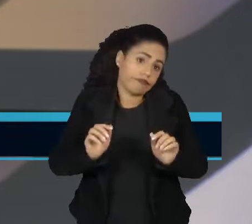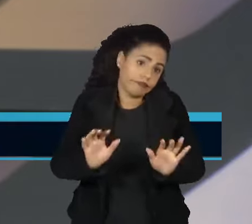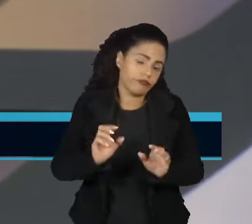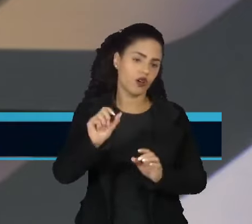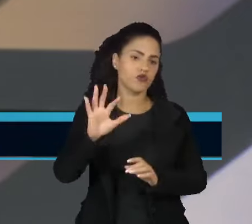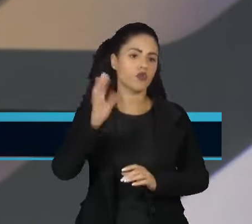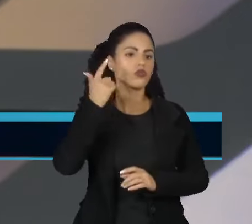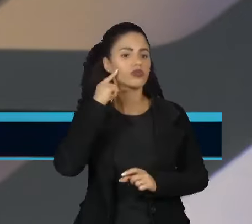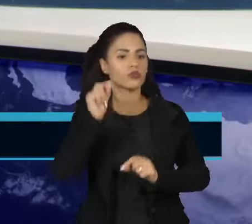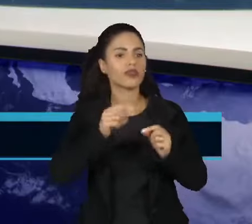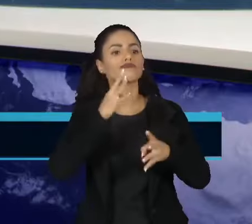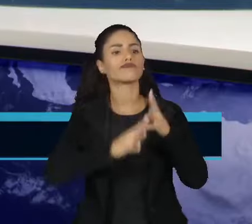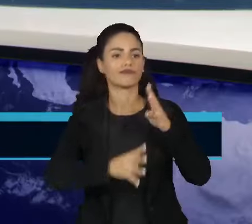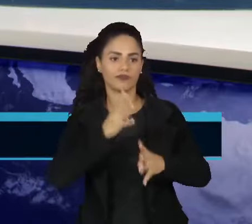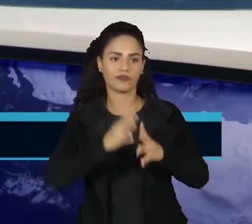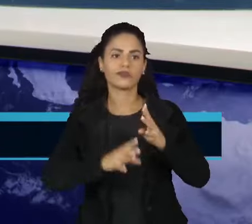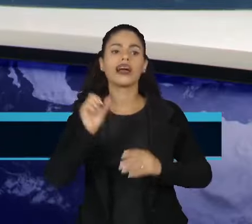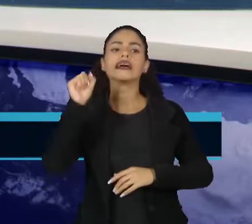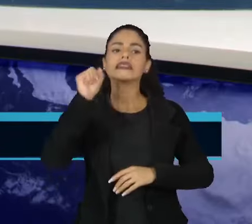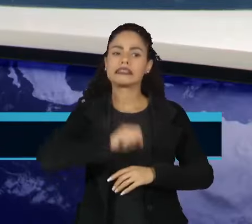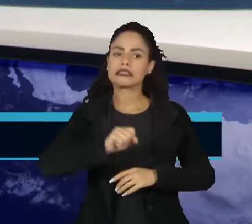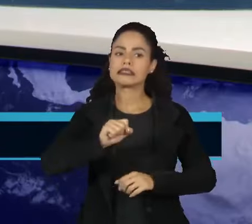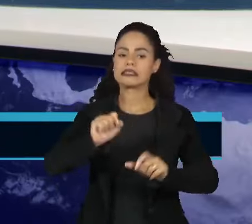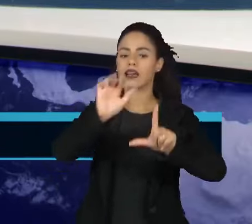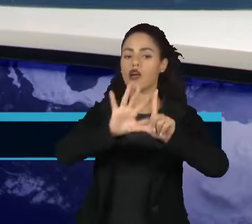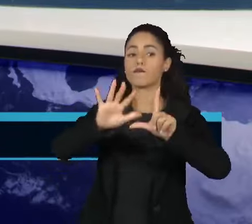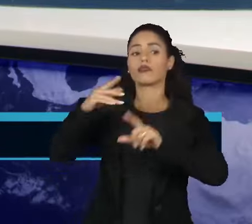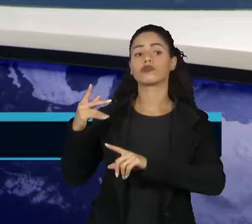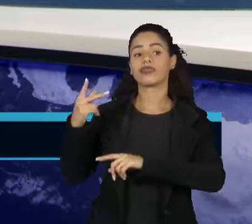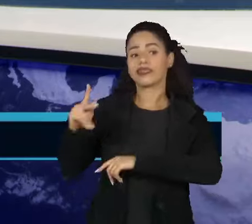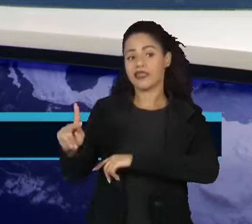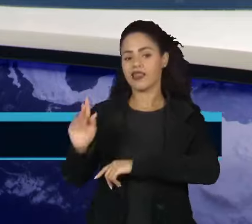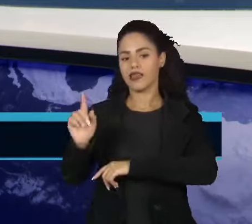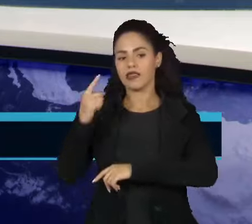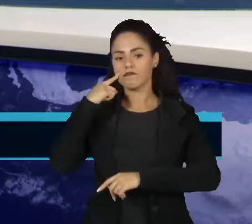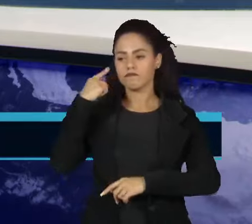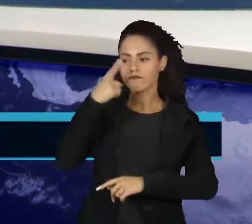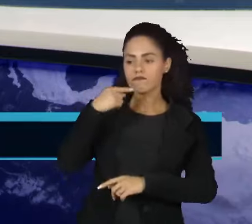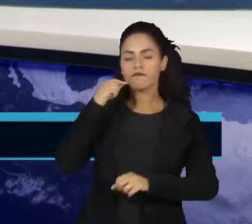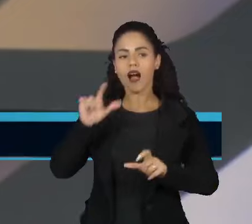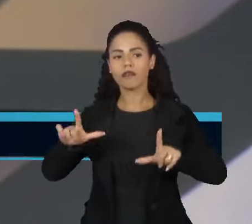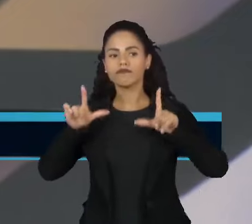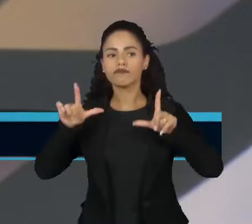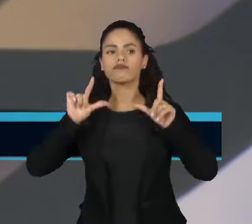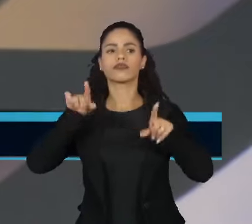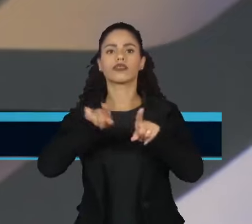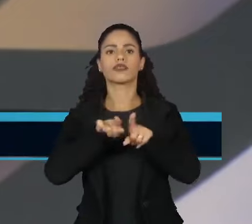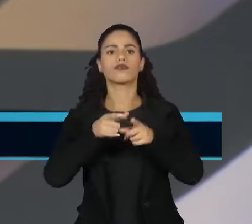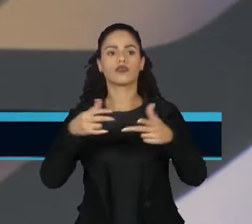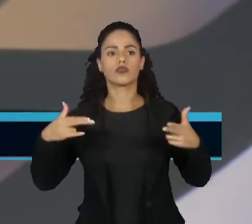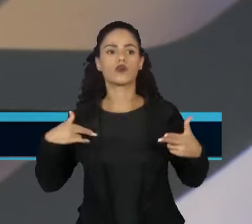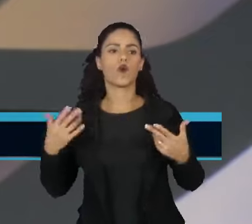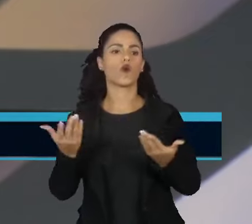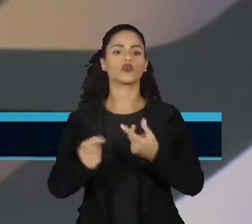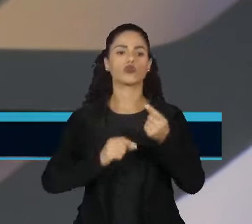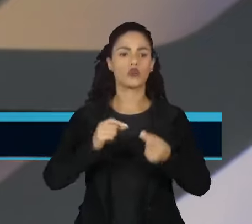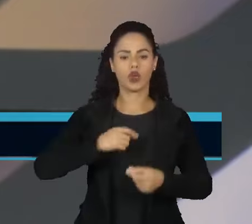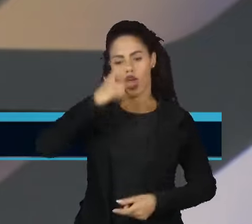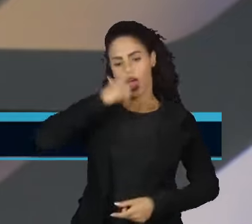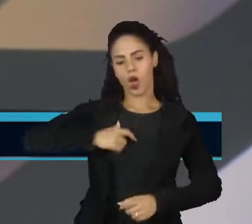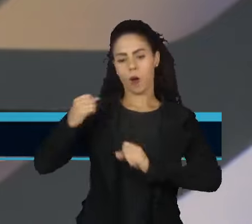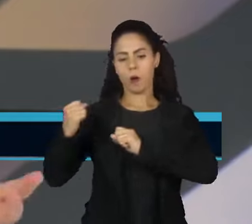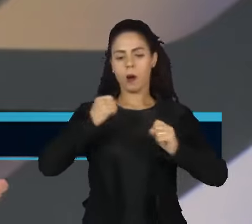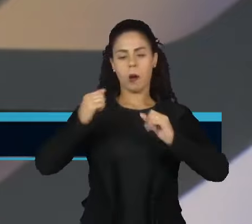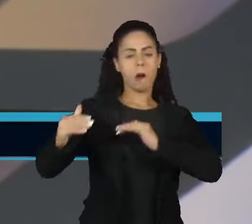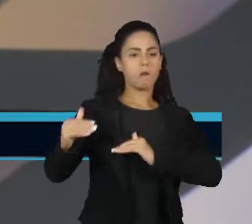isso pode, de fato, afetar a sua imagem, a imagem que ele produz, se vangloria de ser todo poderoso,